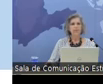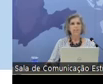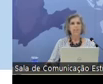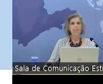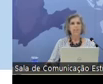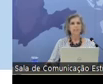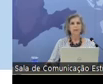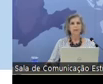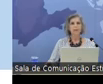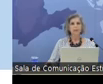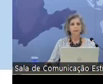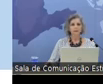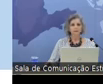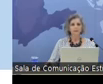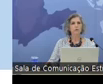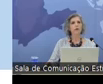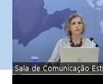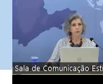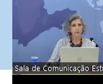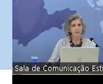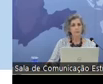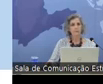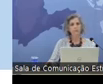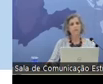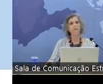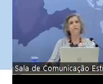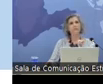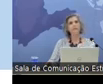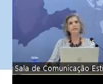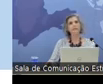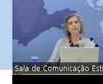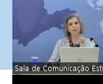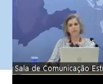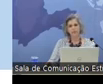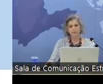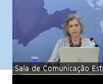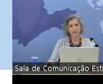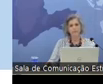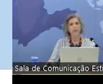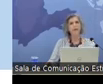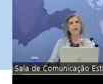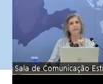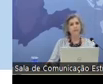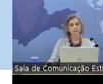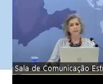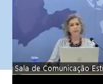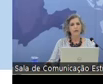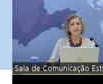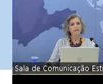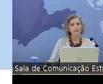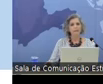colocar aqui município tem um campo aqui município você coloca o seu município e vocês vão ver quantas maternidades do seu município